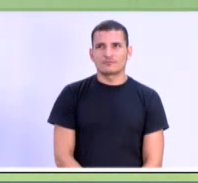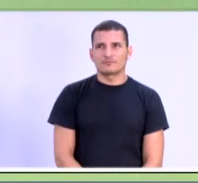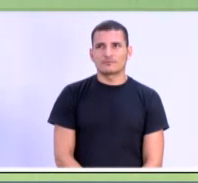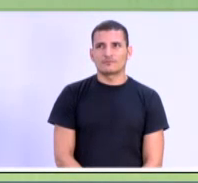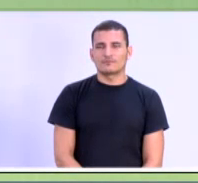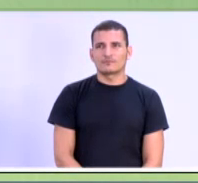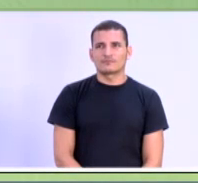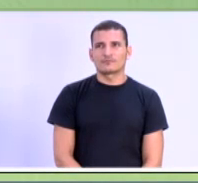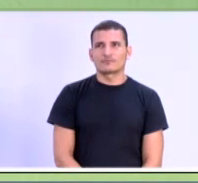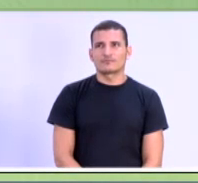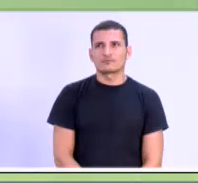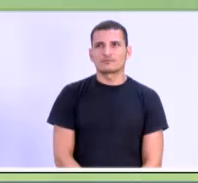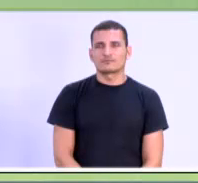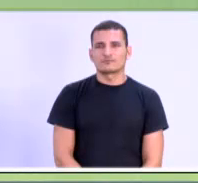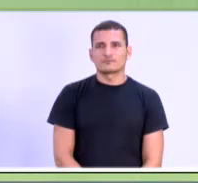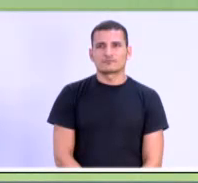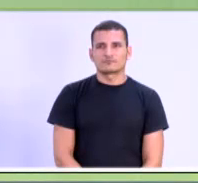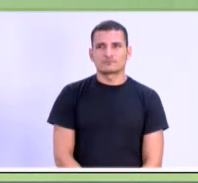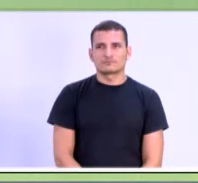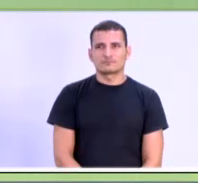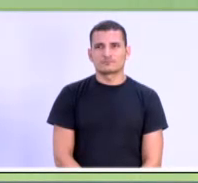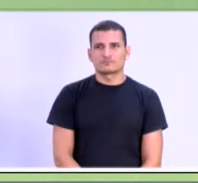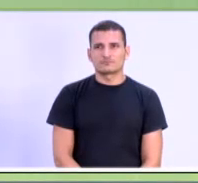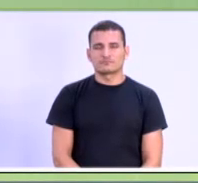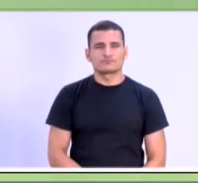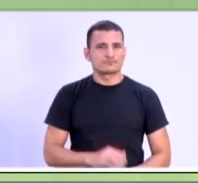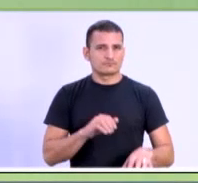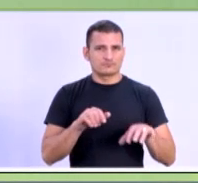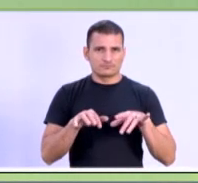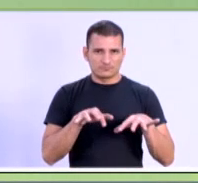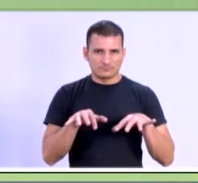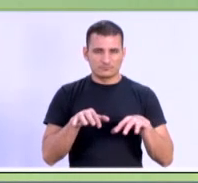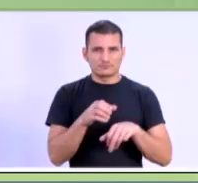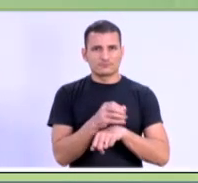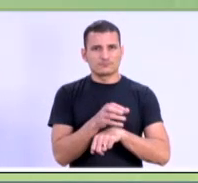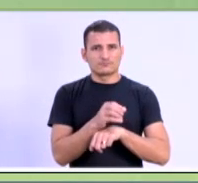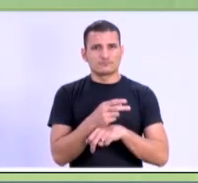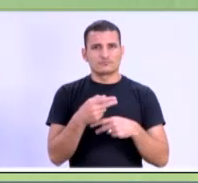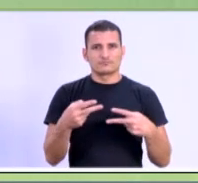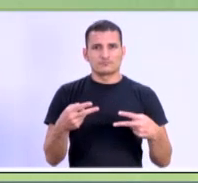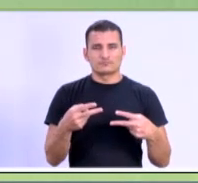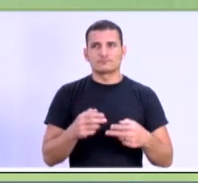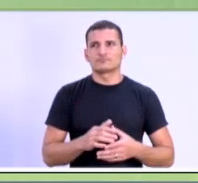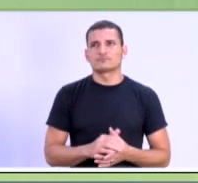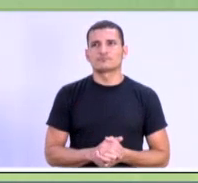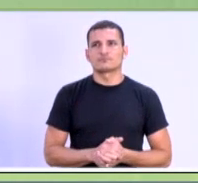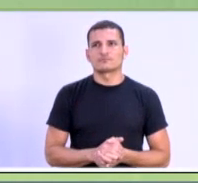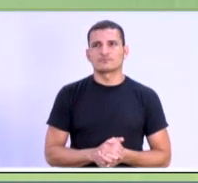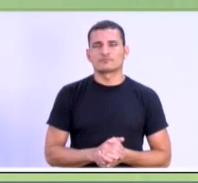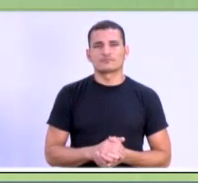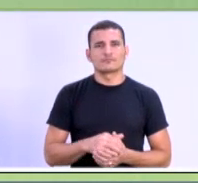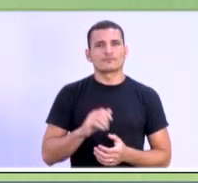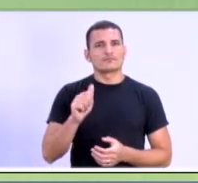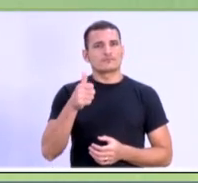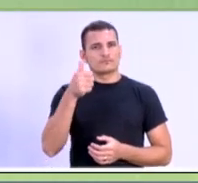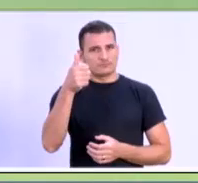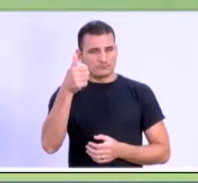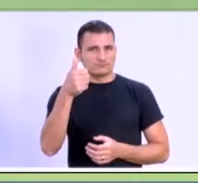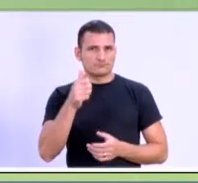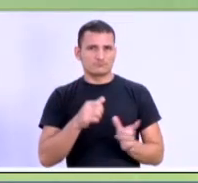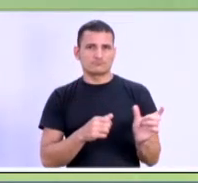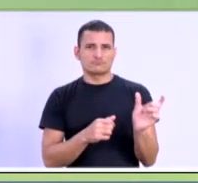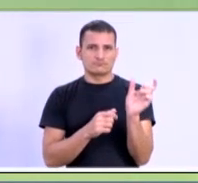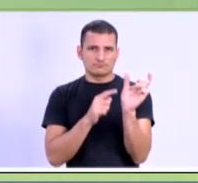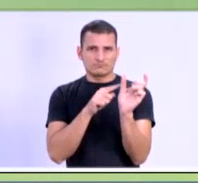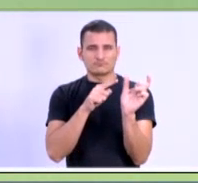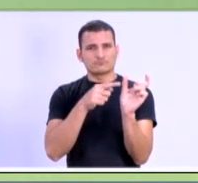Então vamos lá. Na programação orientada a objetos, primeiro classificamos objetos, porque os objetos